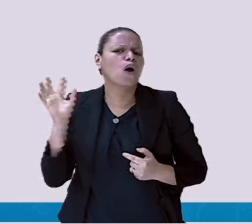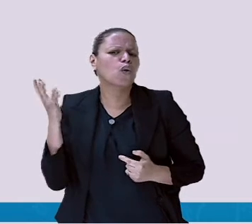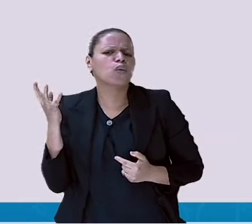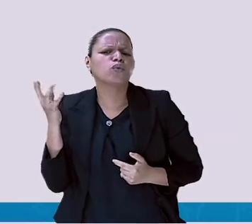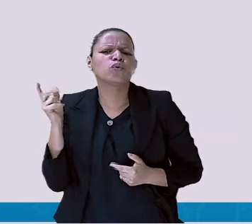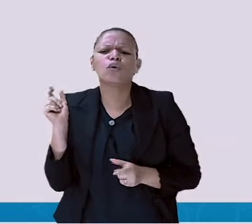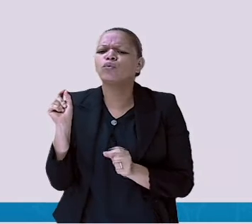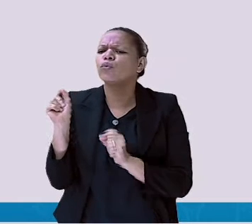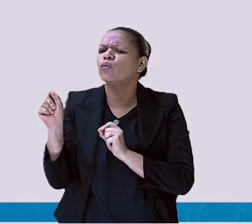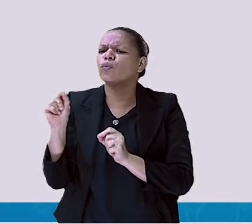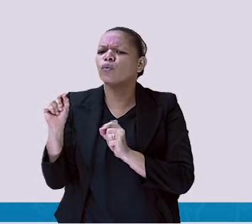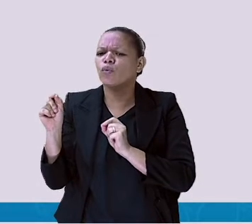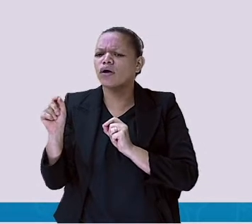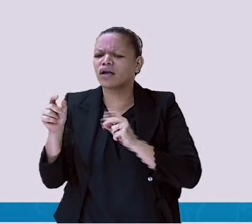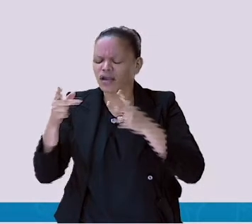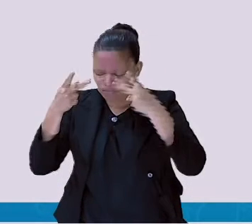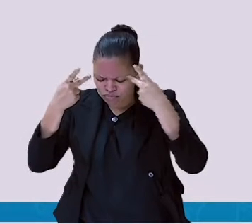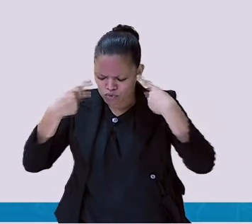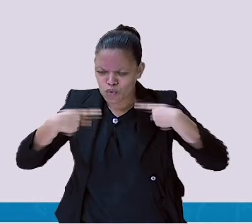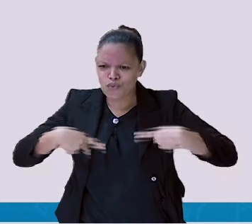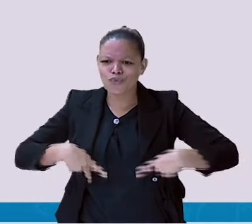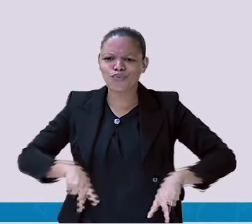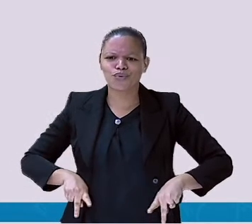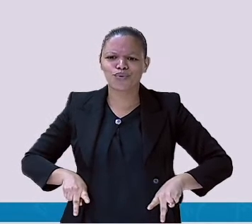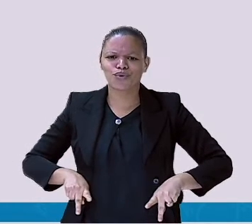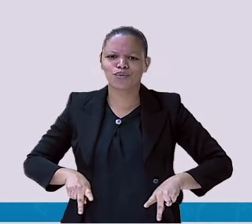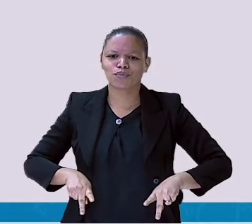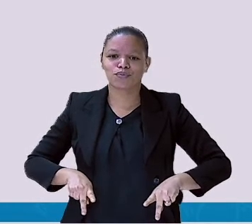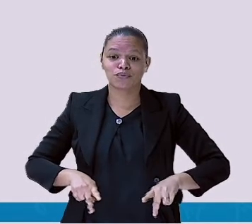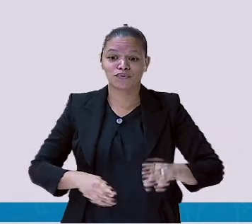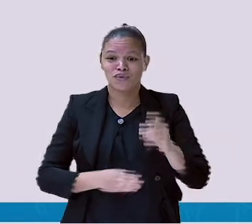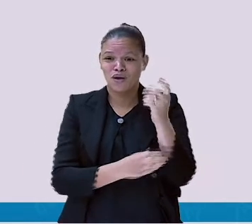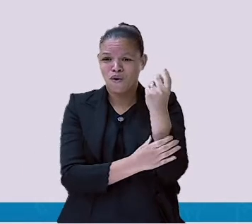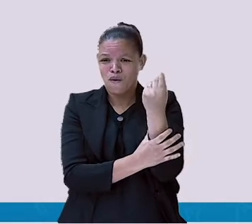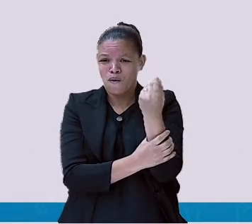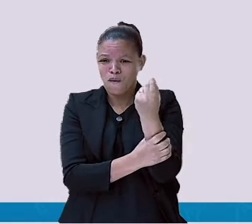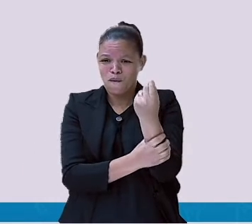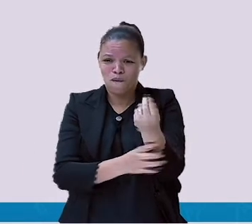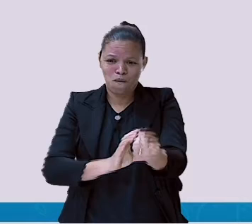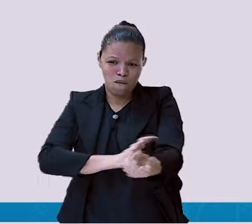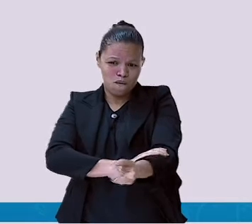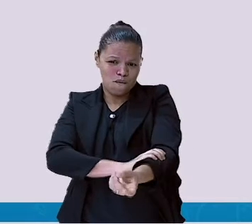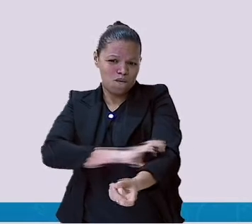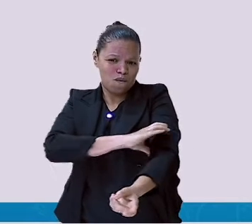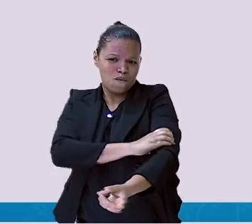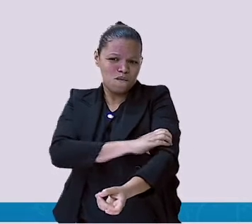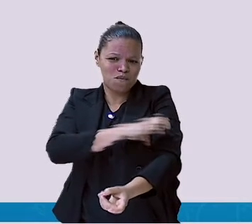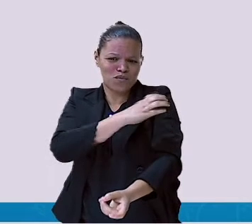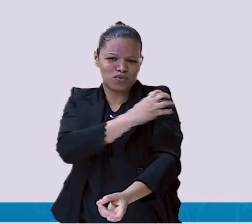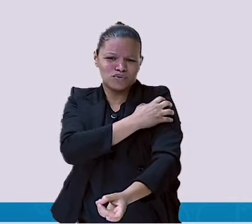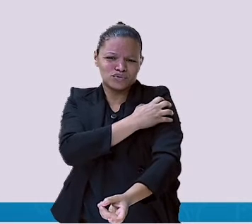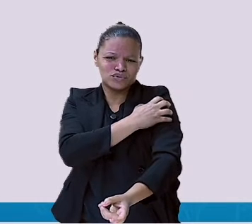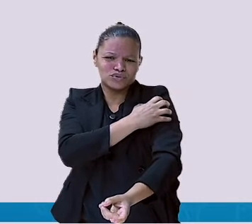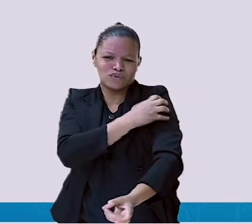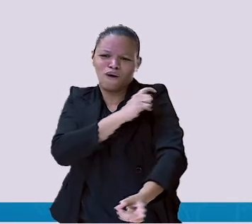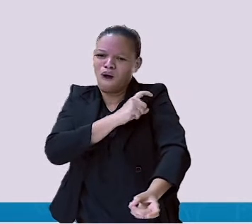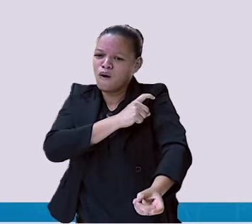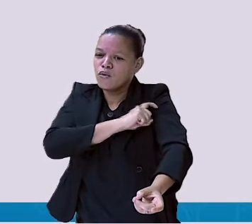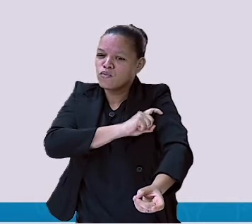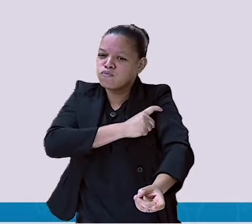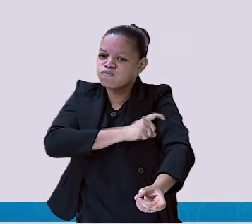Lesão nas veias, nas artérias. Danos no coração. O coração não suporta essa